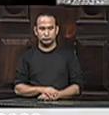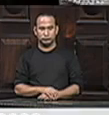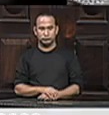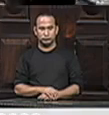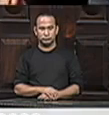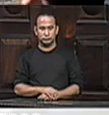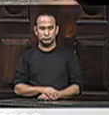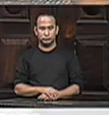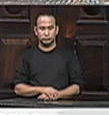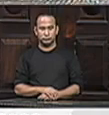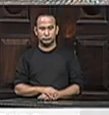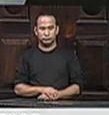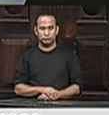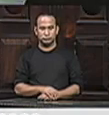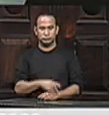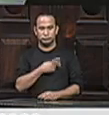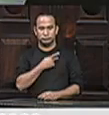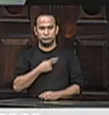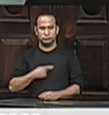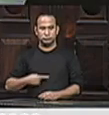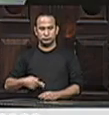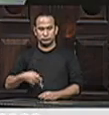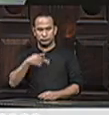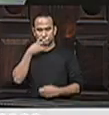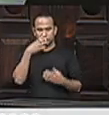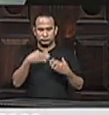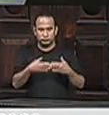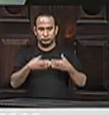Deputado Bruno Dauari.